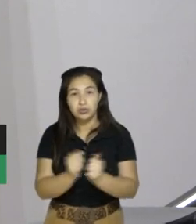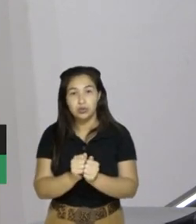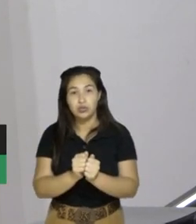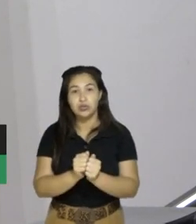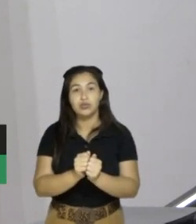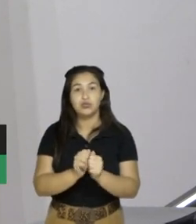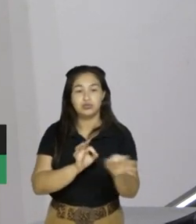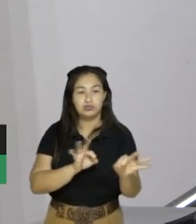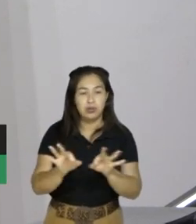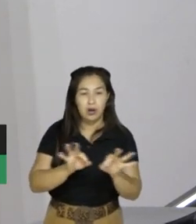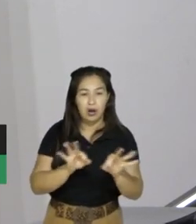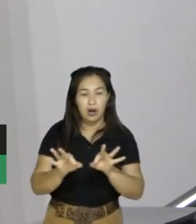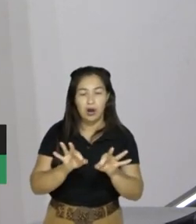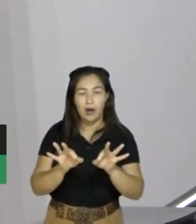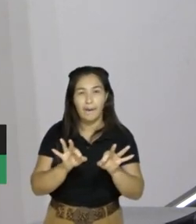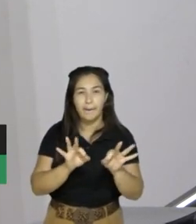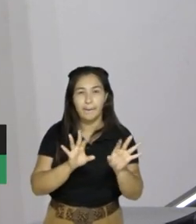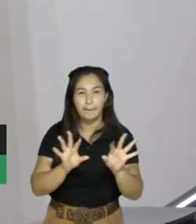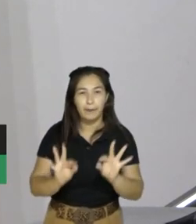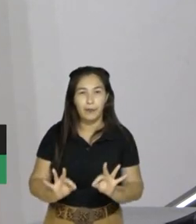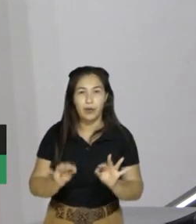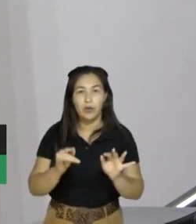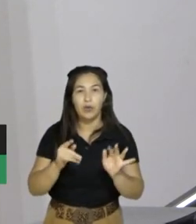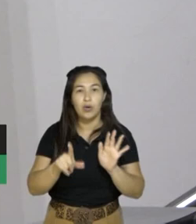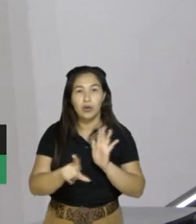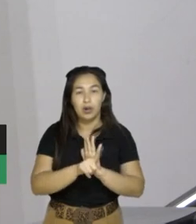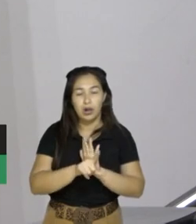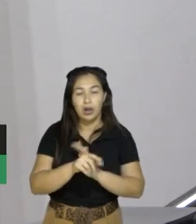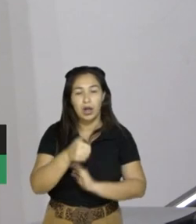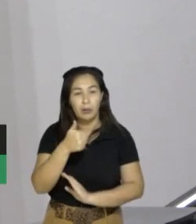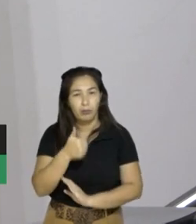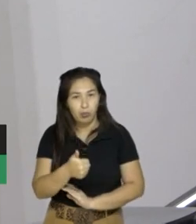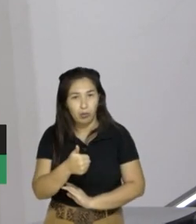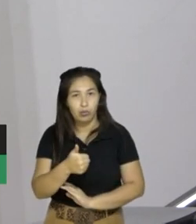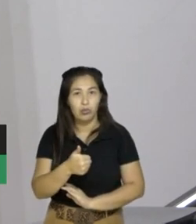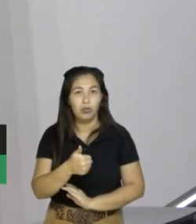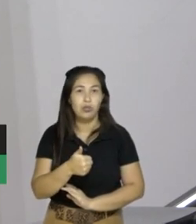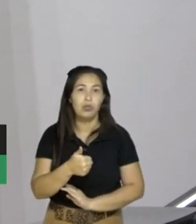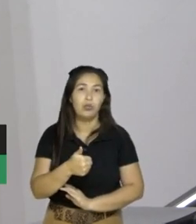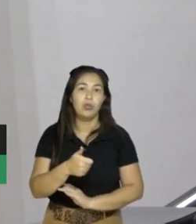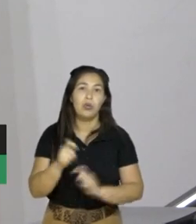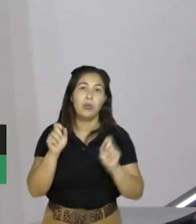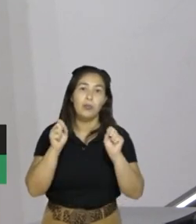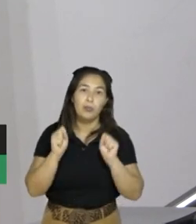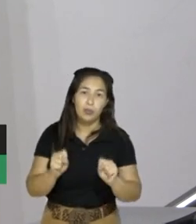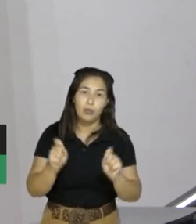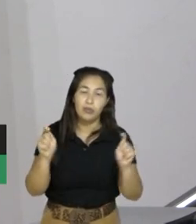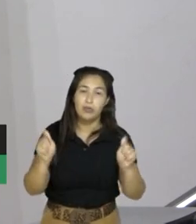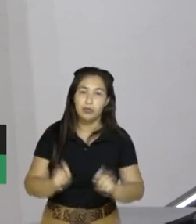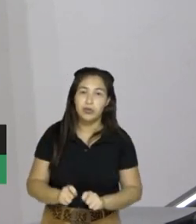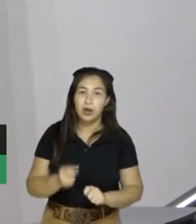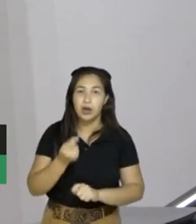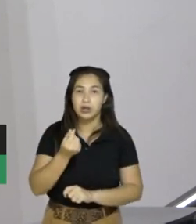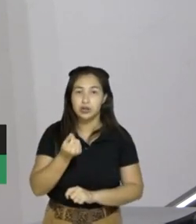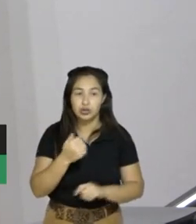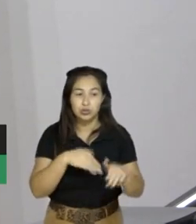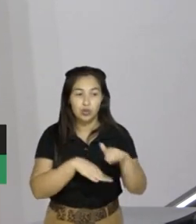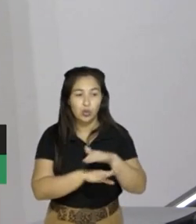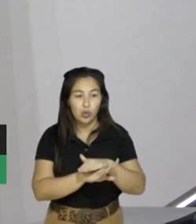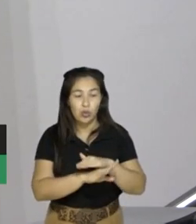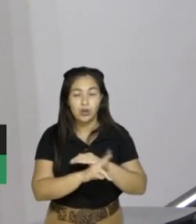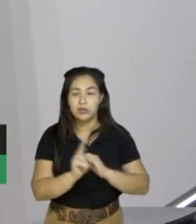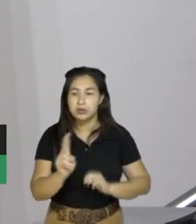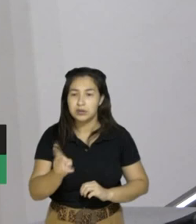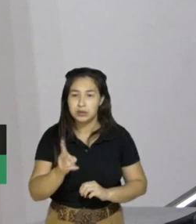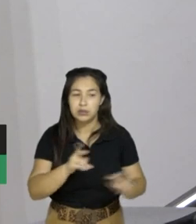possa ter uma lei com fundo específico para que nós possamos ter recurso permanente para